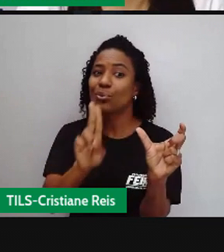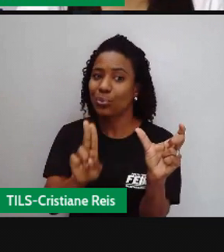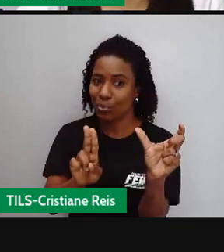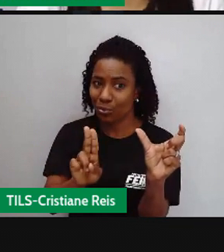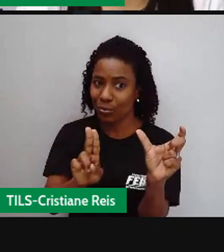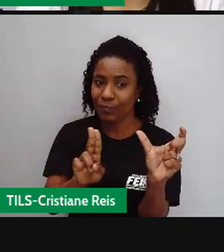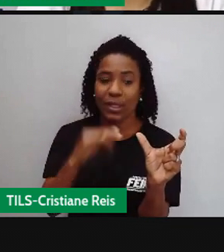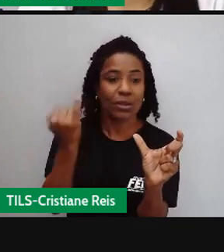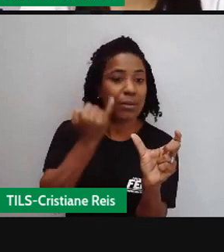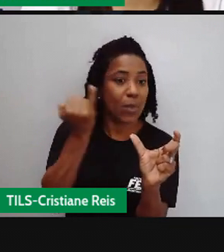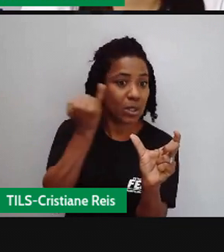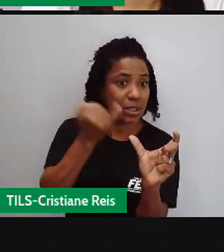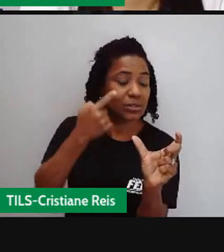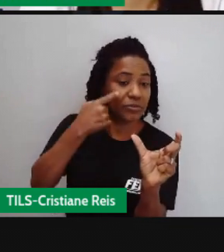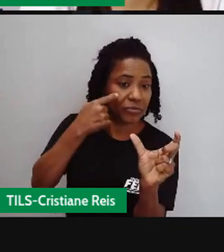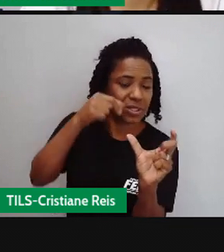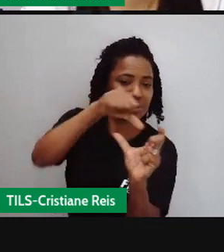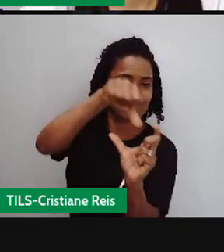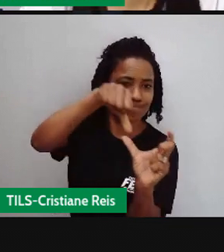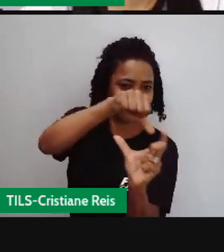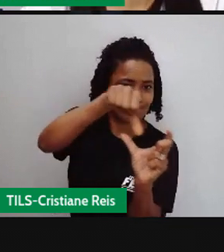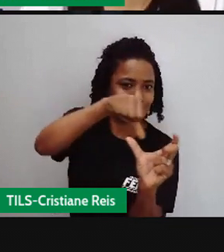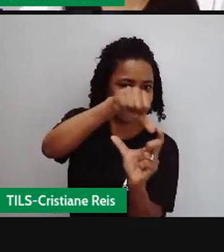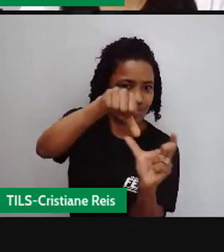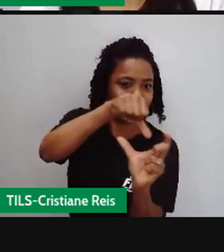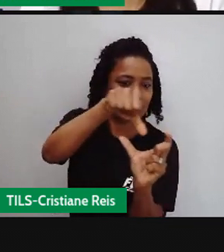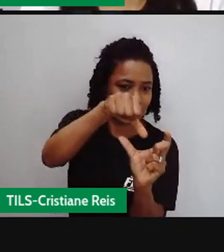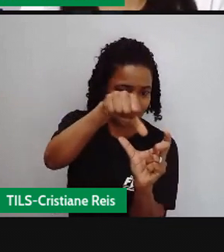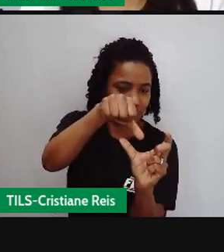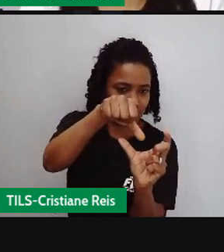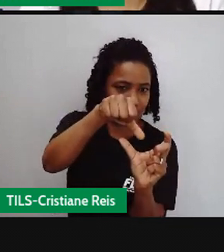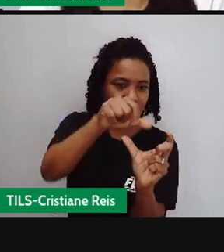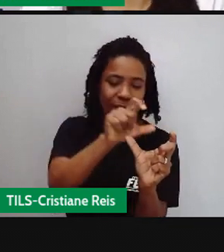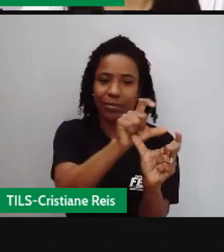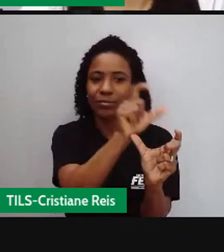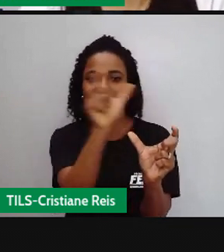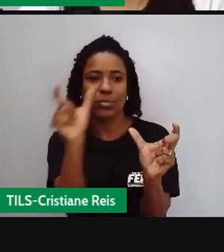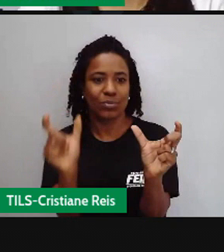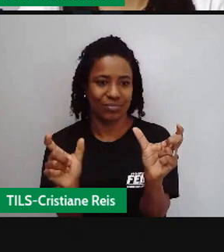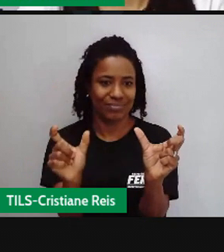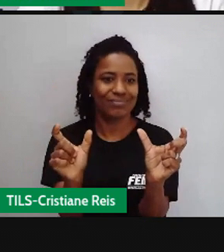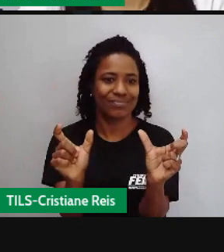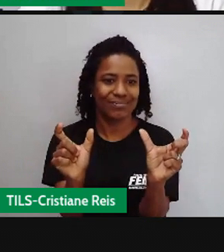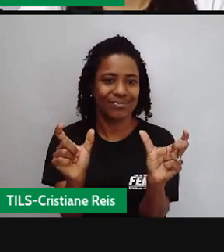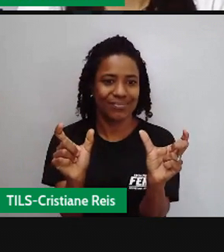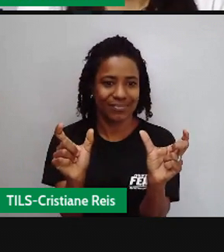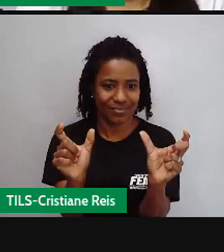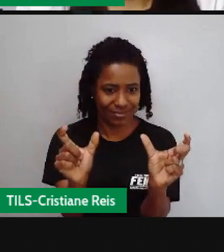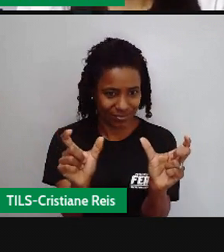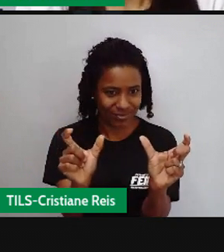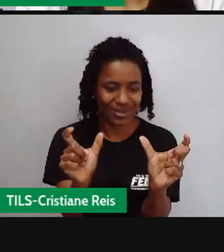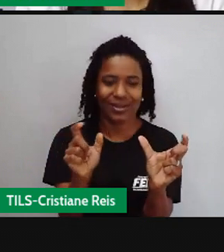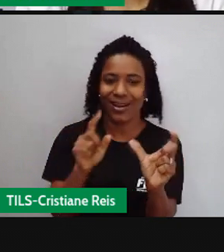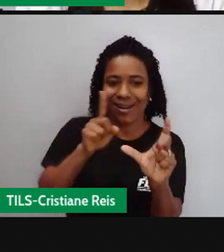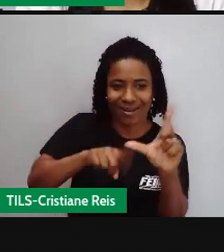de outra ou está associada a outra e a gente conseguir compreender aí qual letra você vai